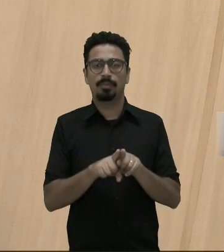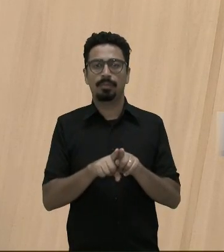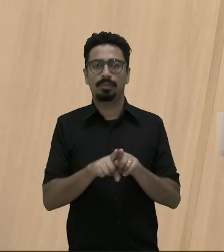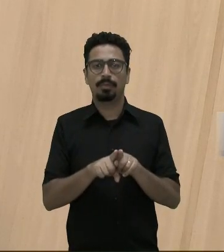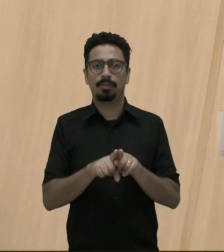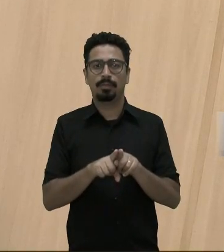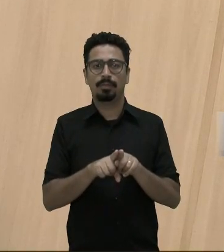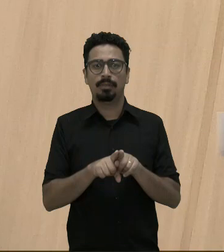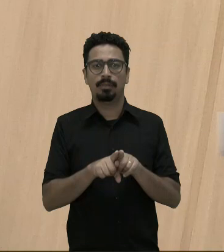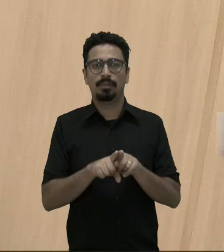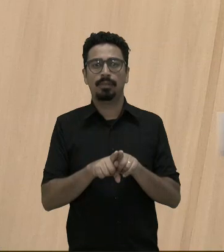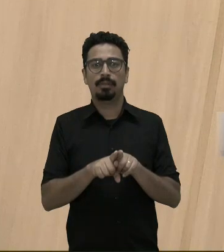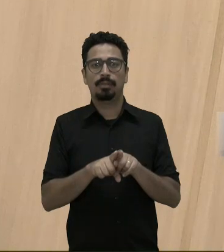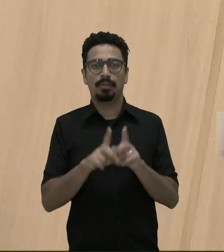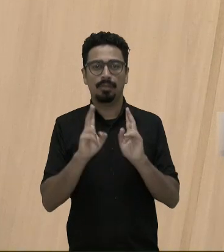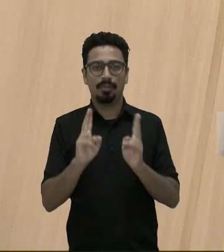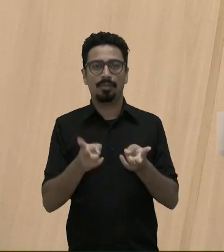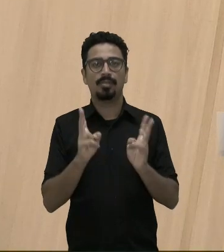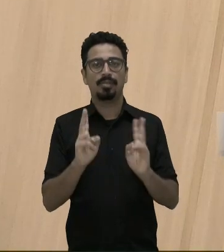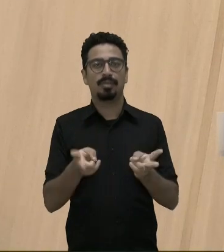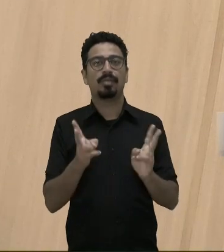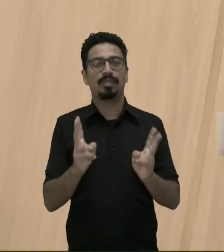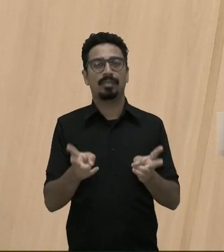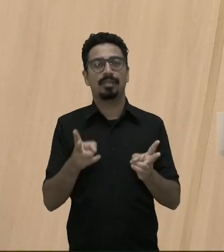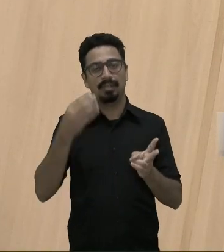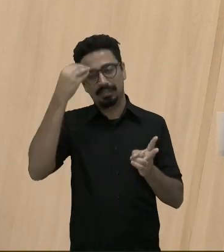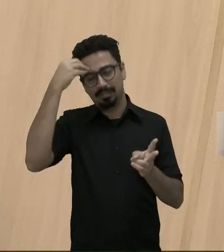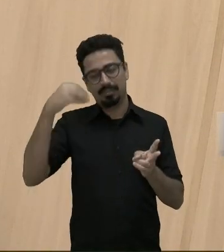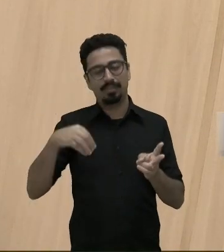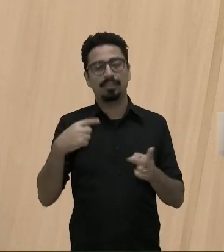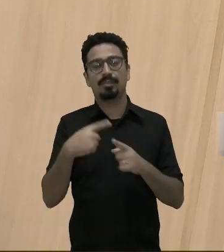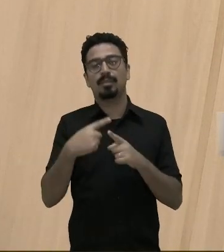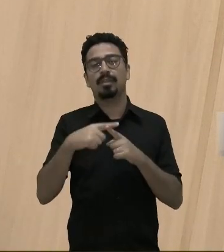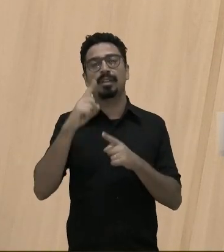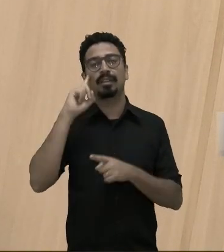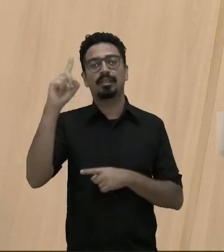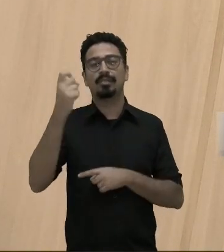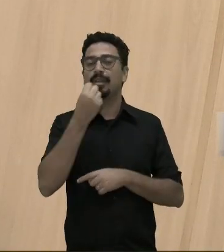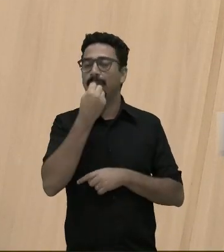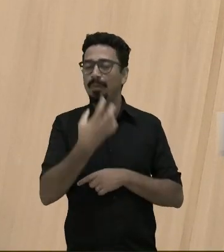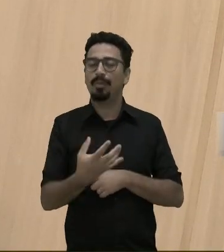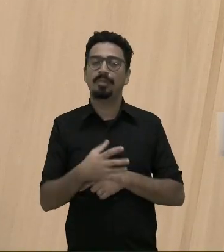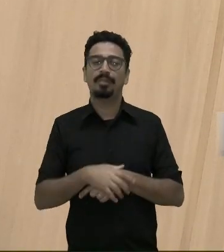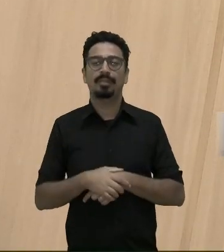desanime, siga em frente, porque Deus é bom. Amém?